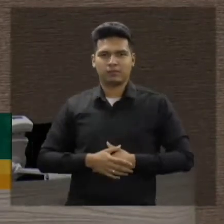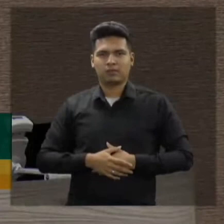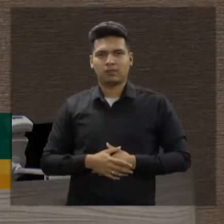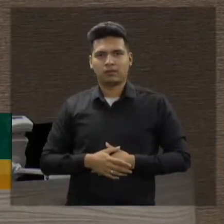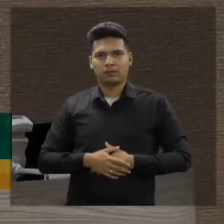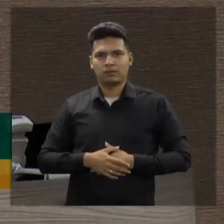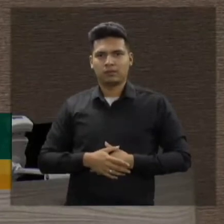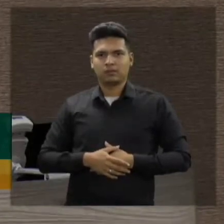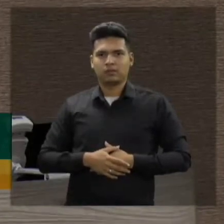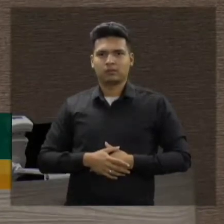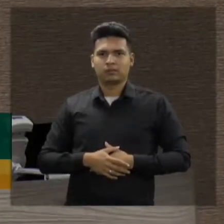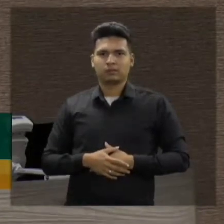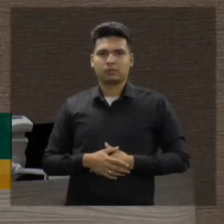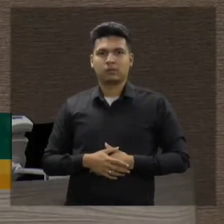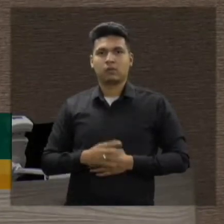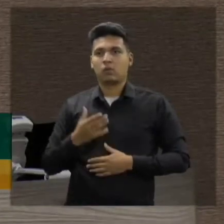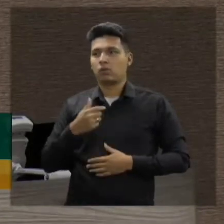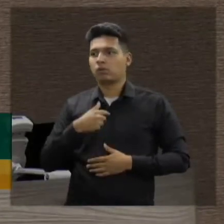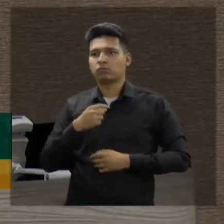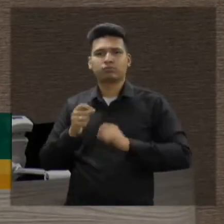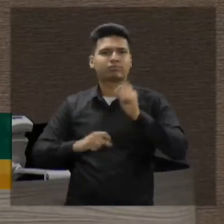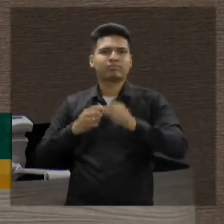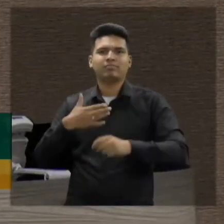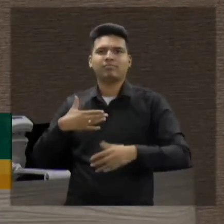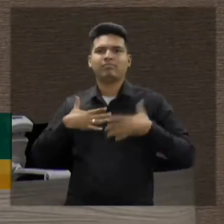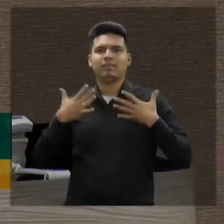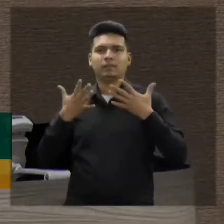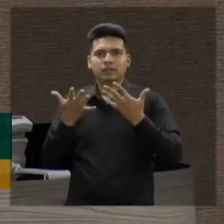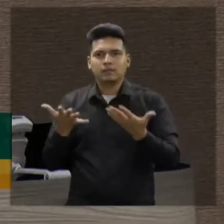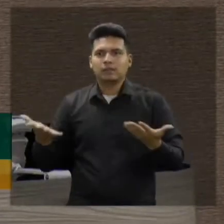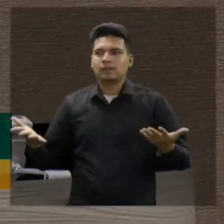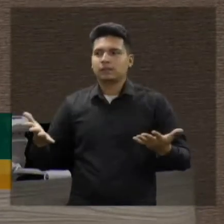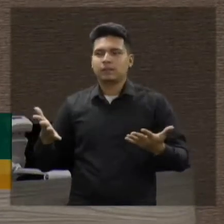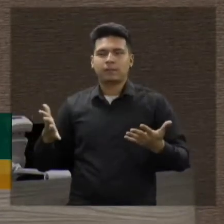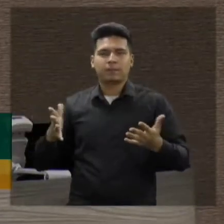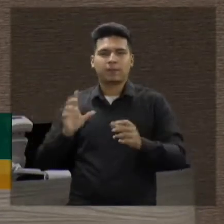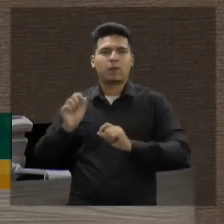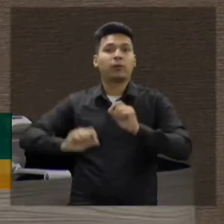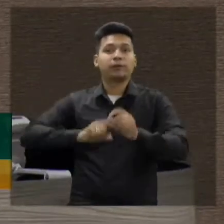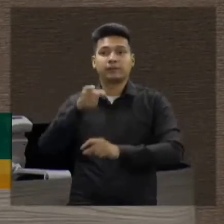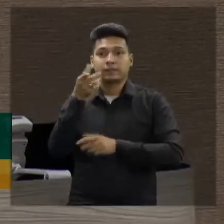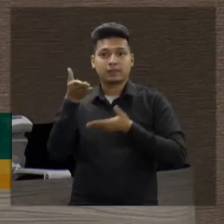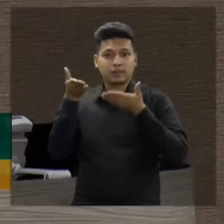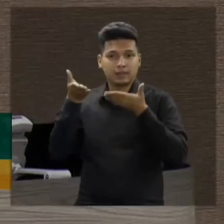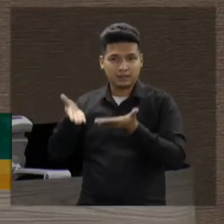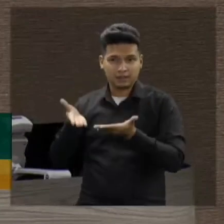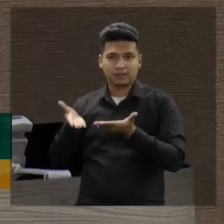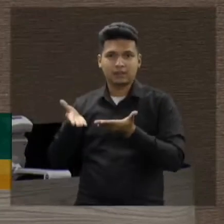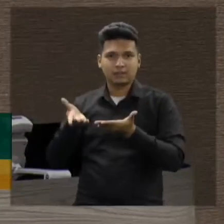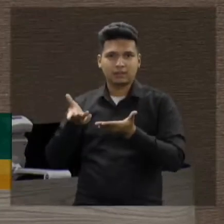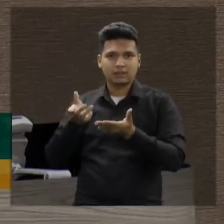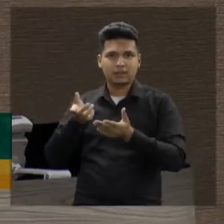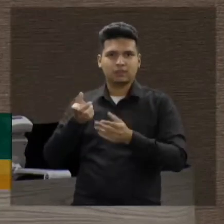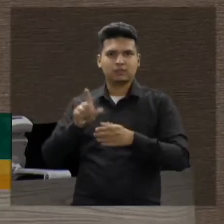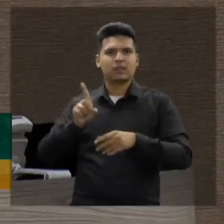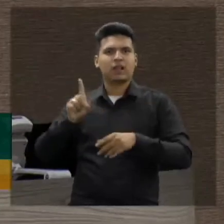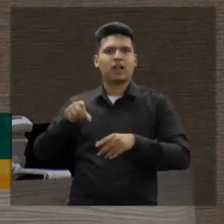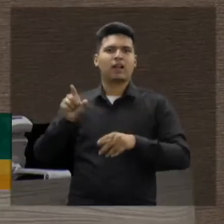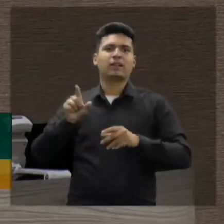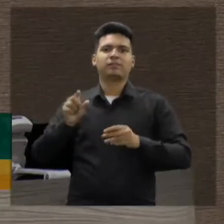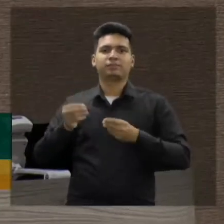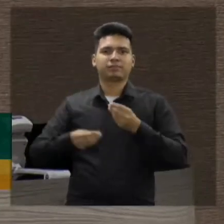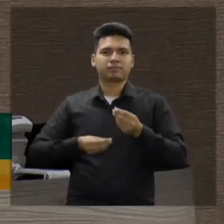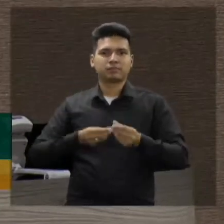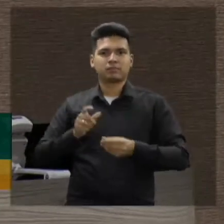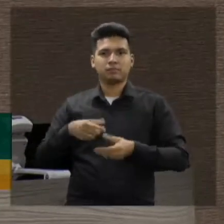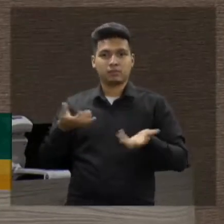mas Presidente o que me assusta é que isso foi veiculado presidente E